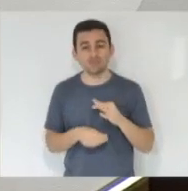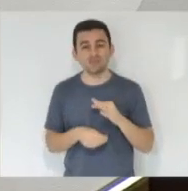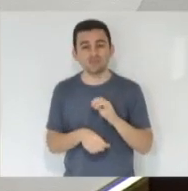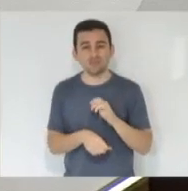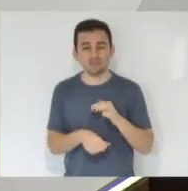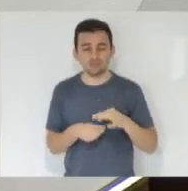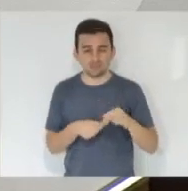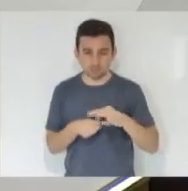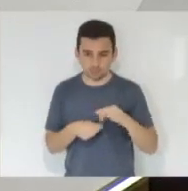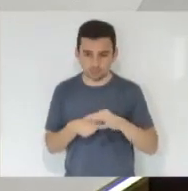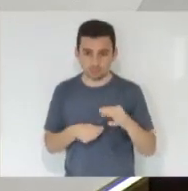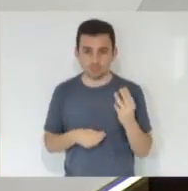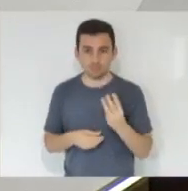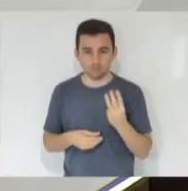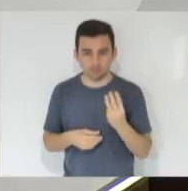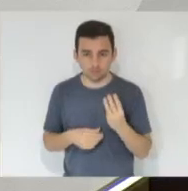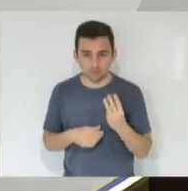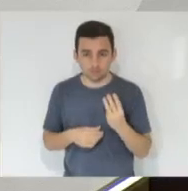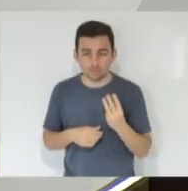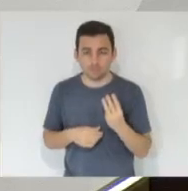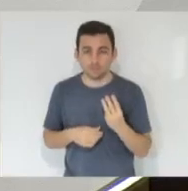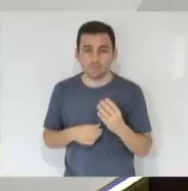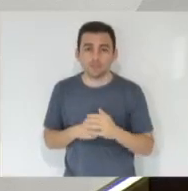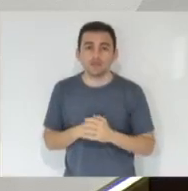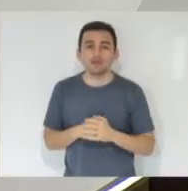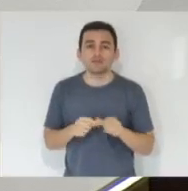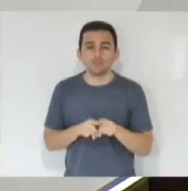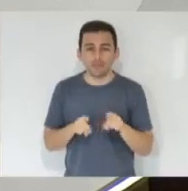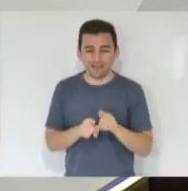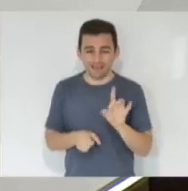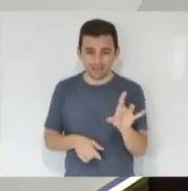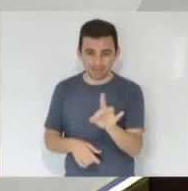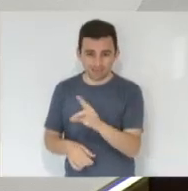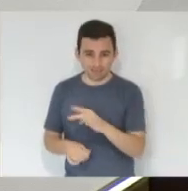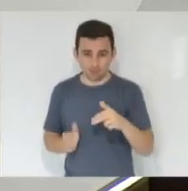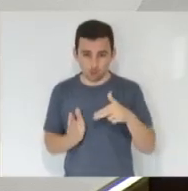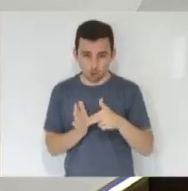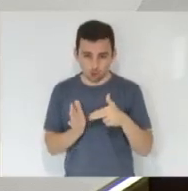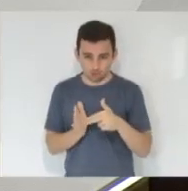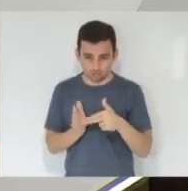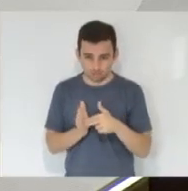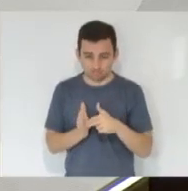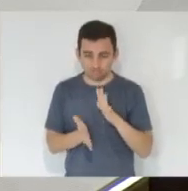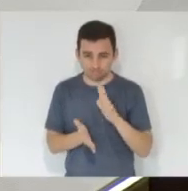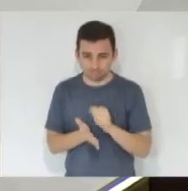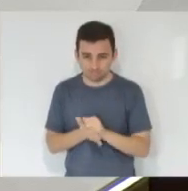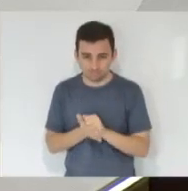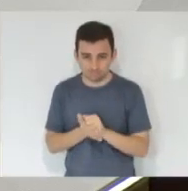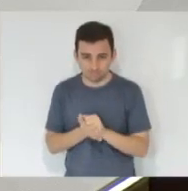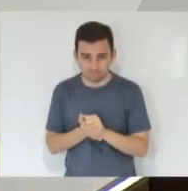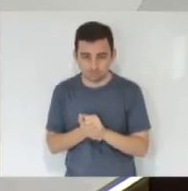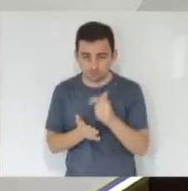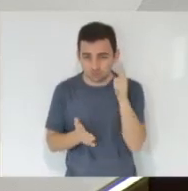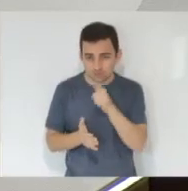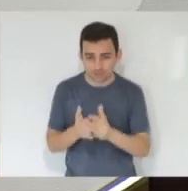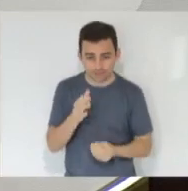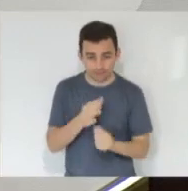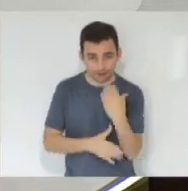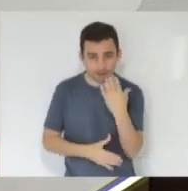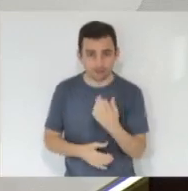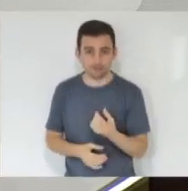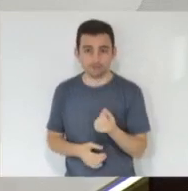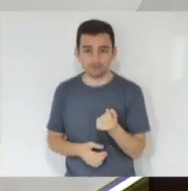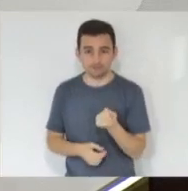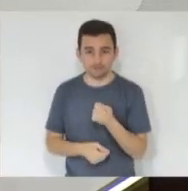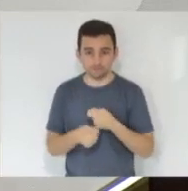Cada nota fiscal registrada por cadastro no programa Nota Fiscal Segura gerará créditos sobre o